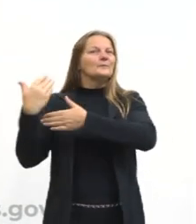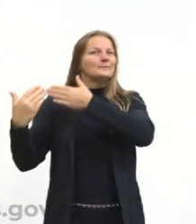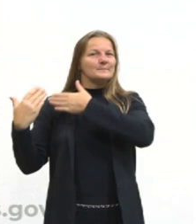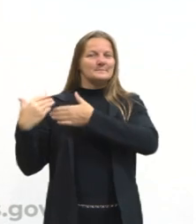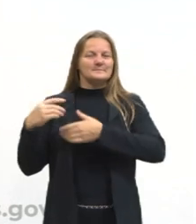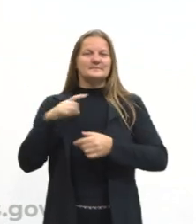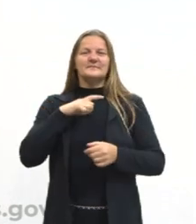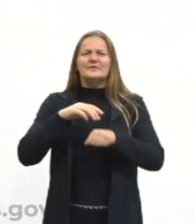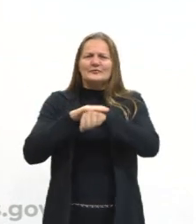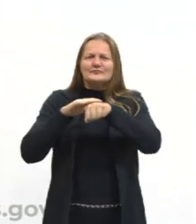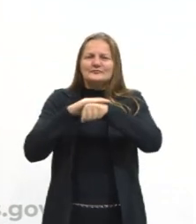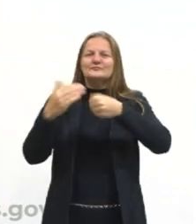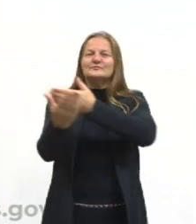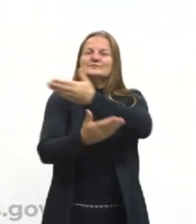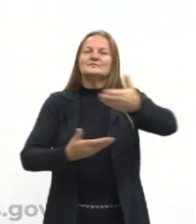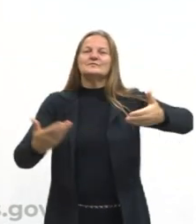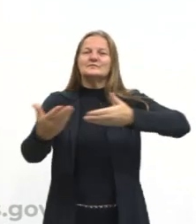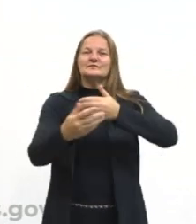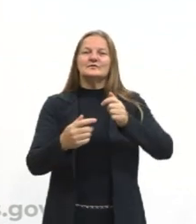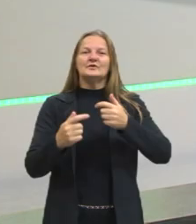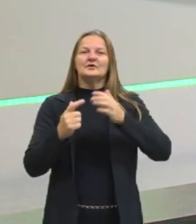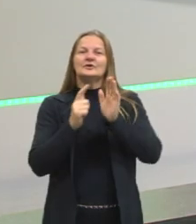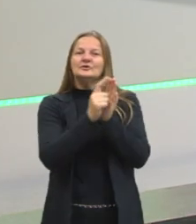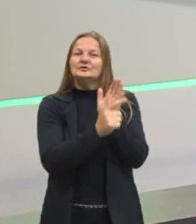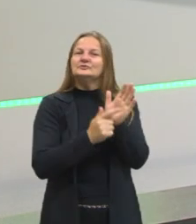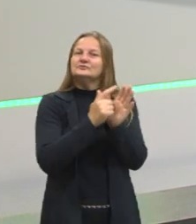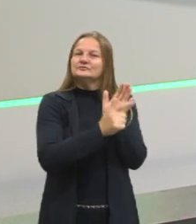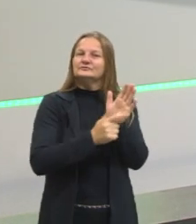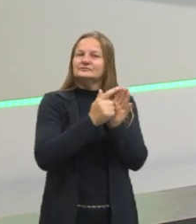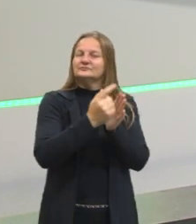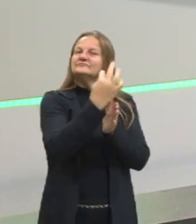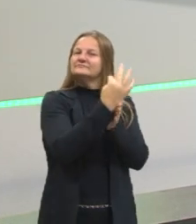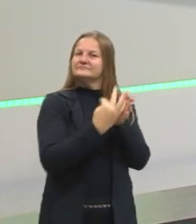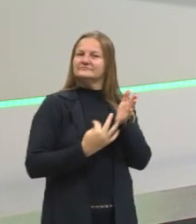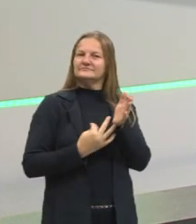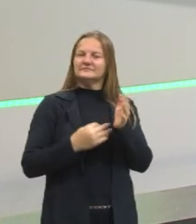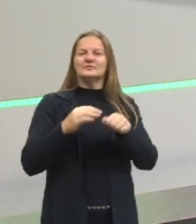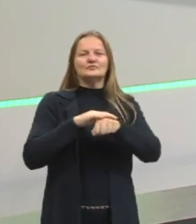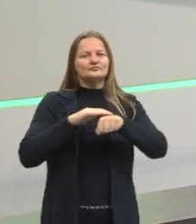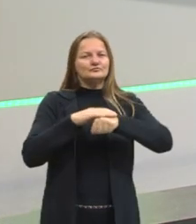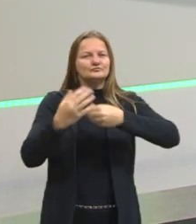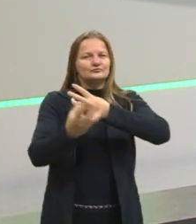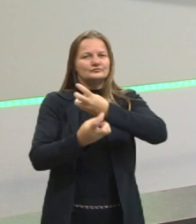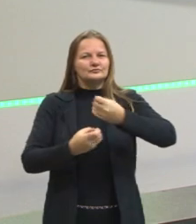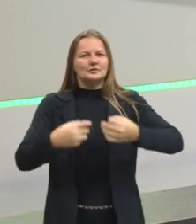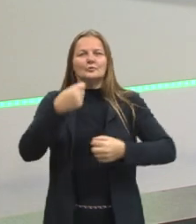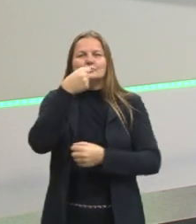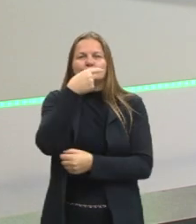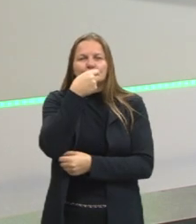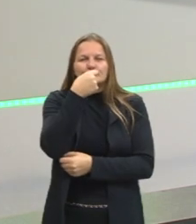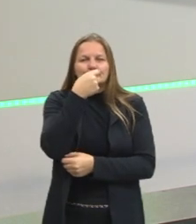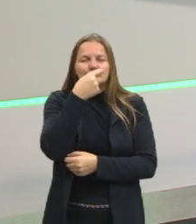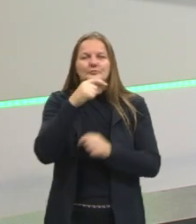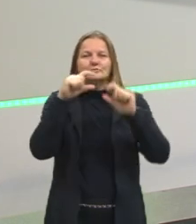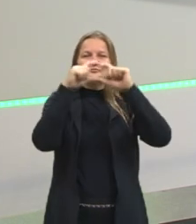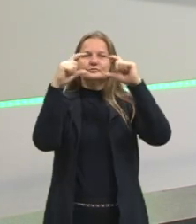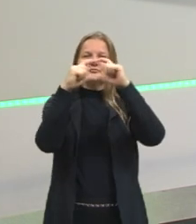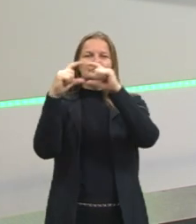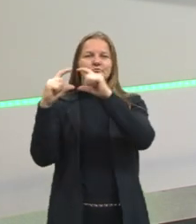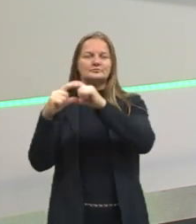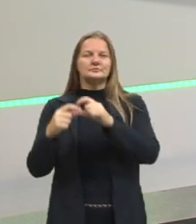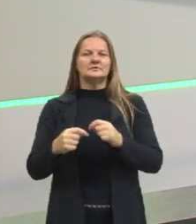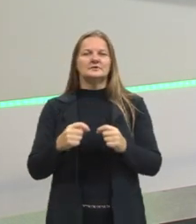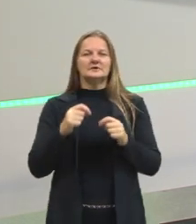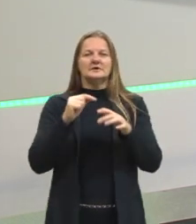nós estávamos falando sobre gêneros textuais e comentamos sobre charge tira o